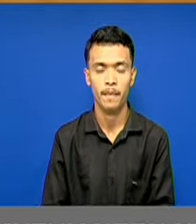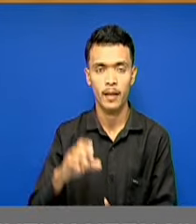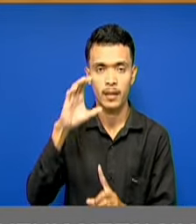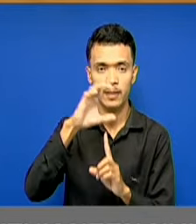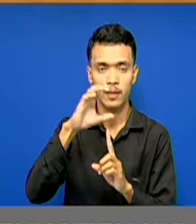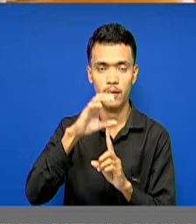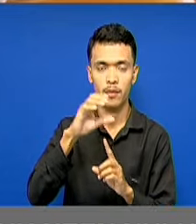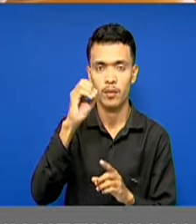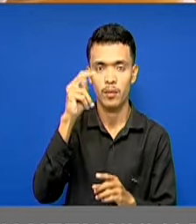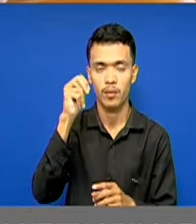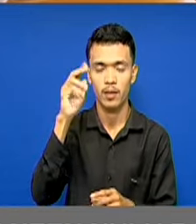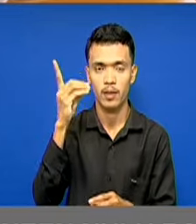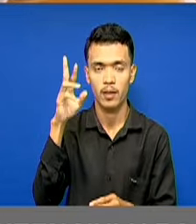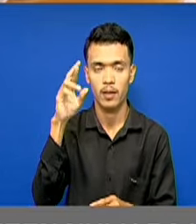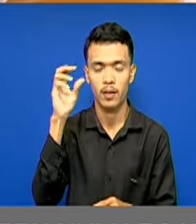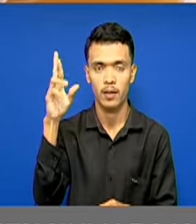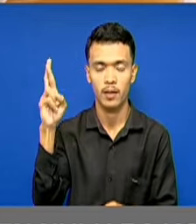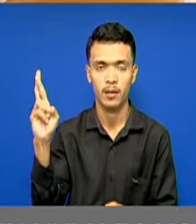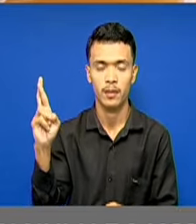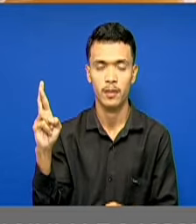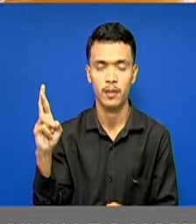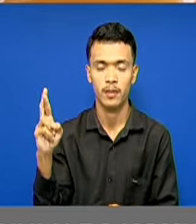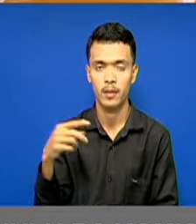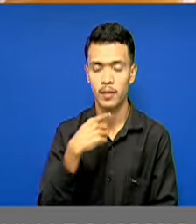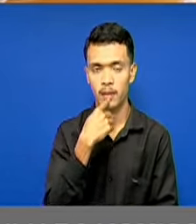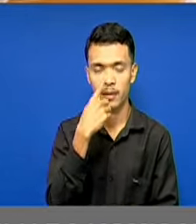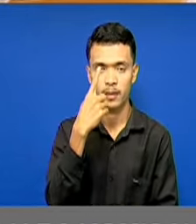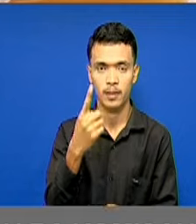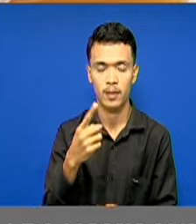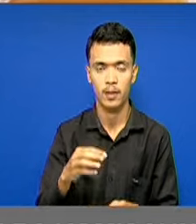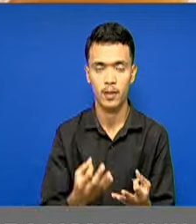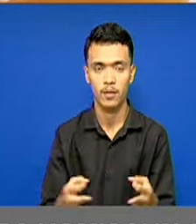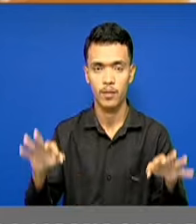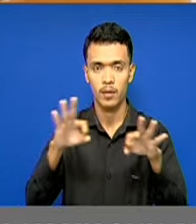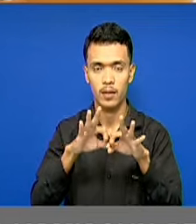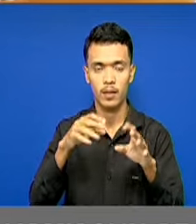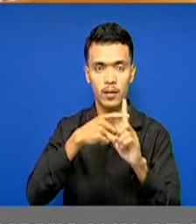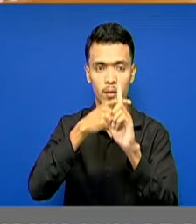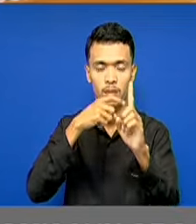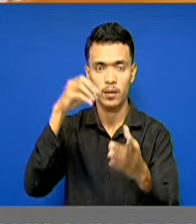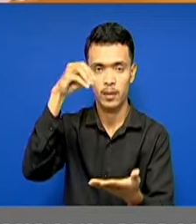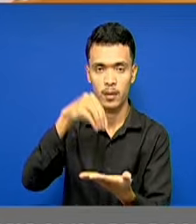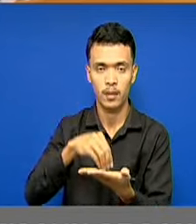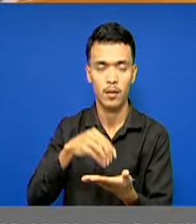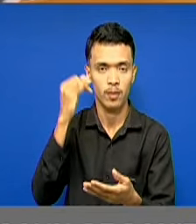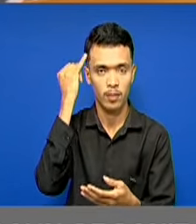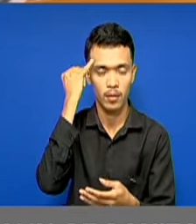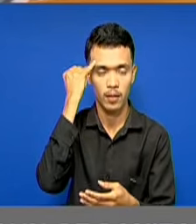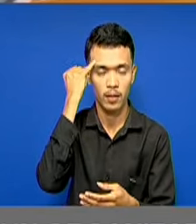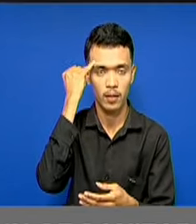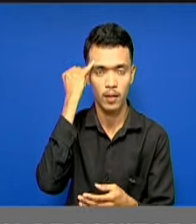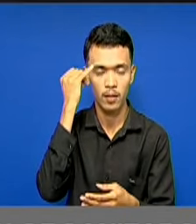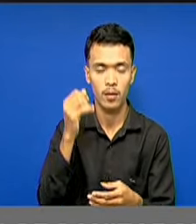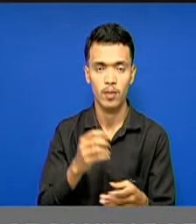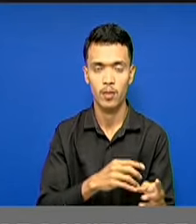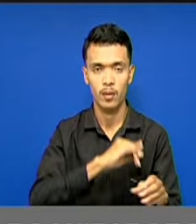Coordenador Nacional UNDRR, Cirilio de Jesus Lobo Hateten. Importância você acumula ideias sobre entidades relevantes,